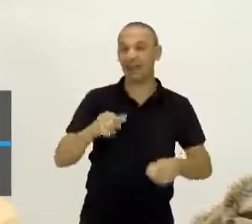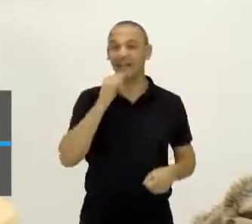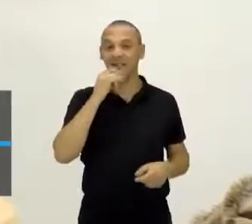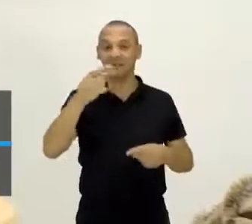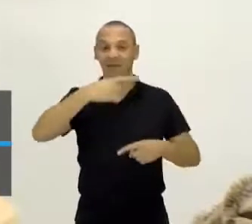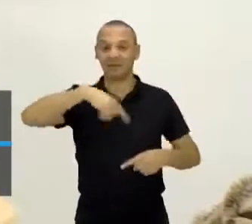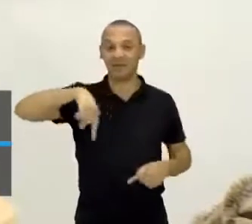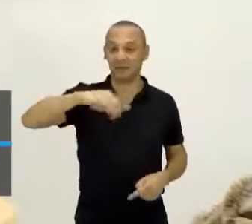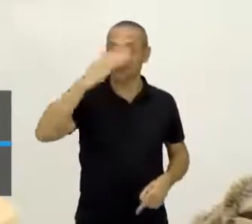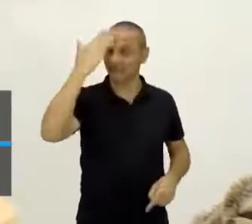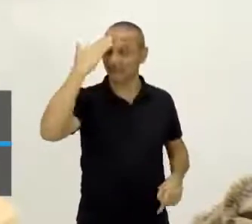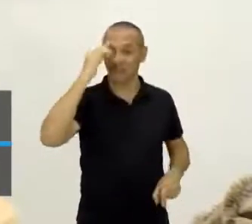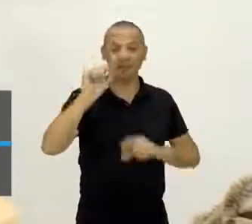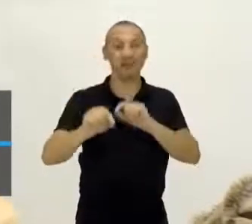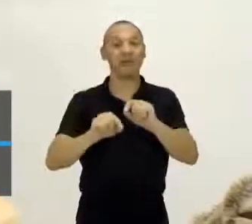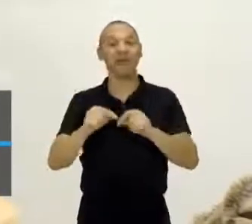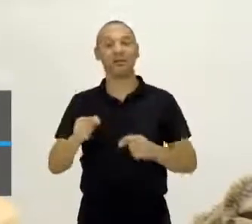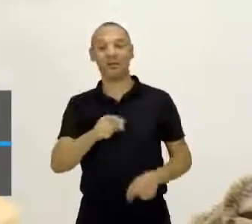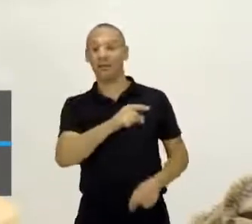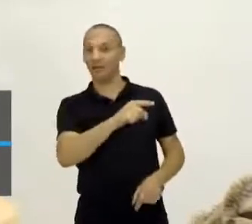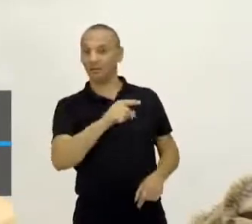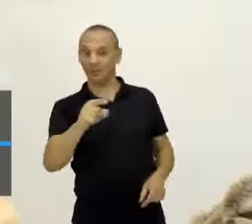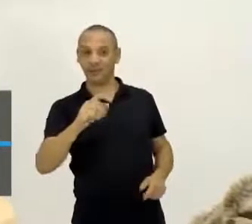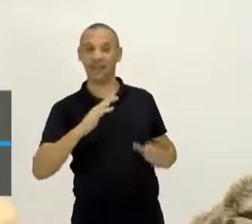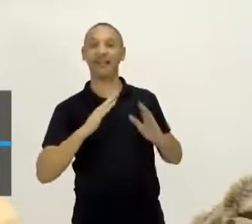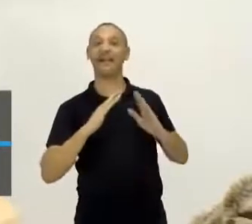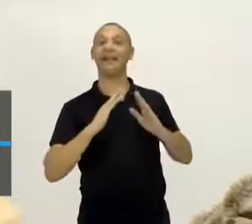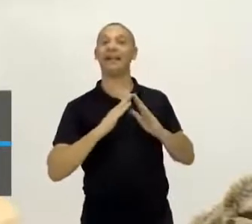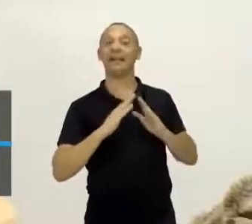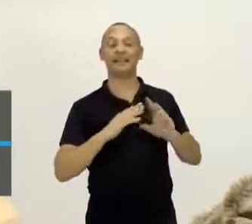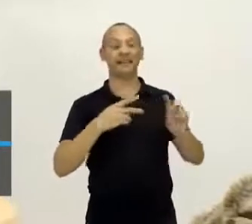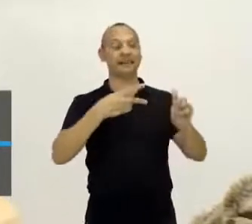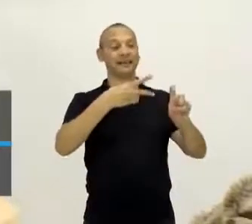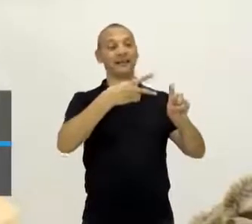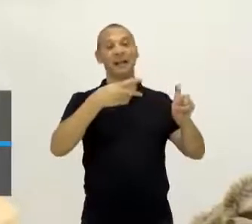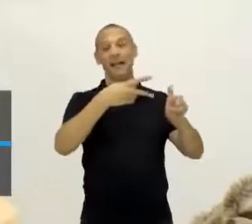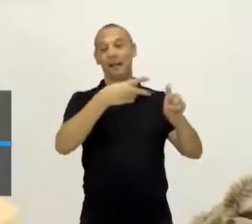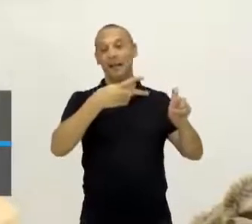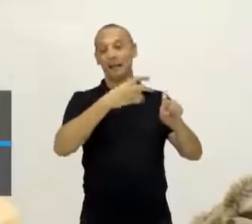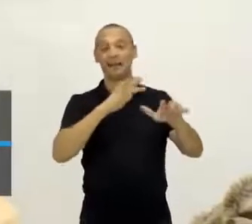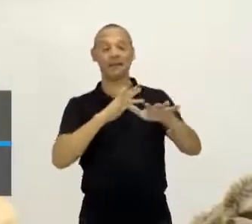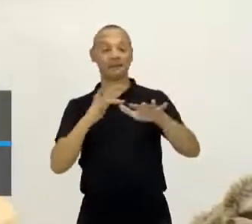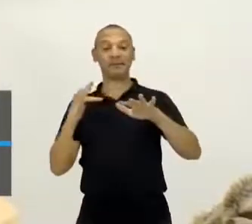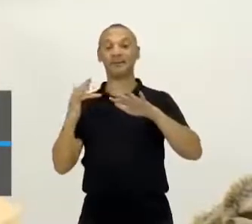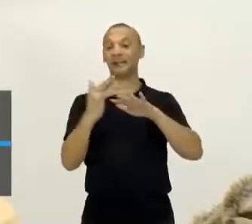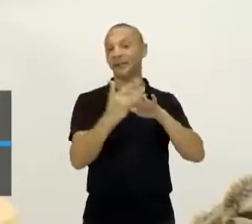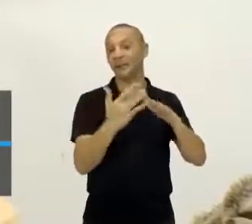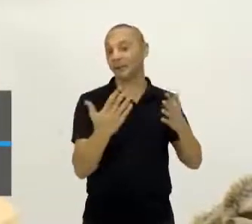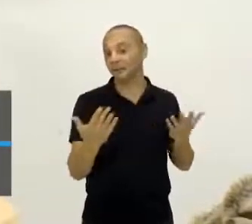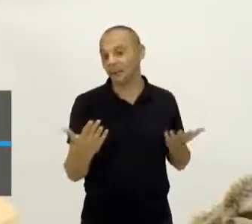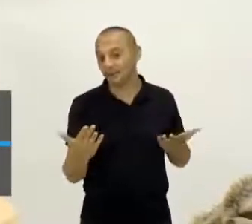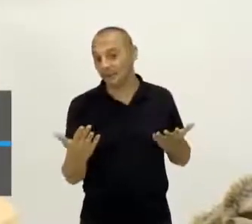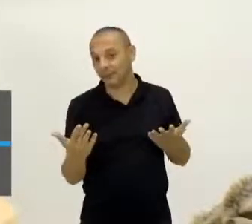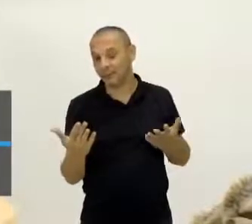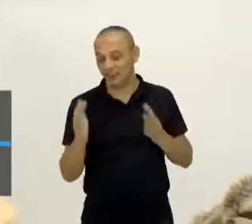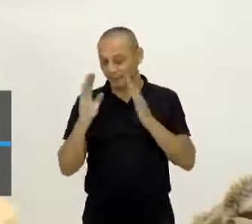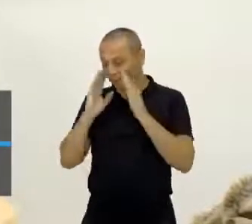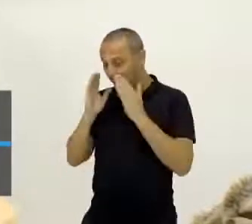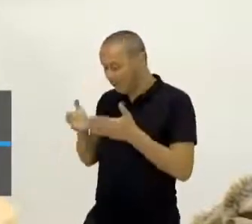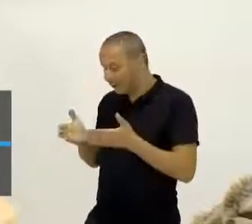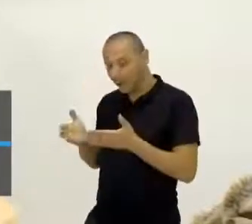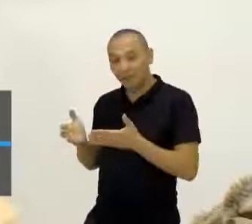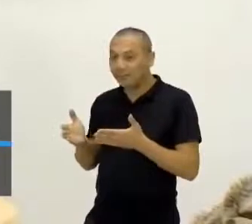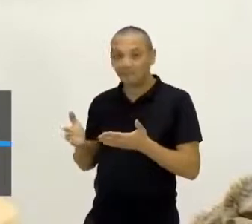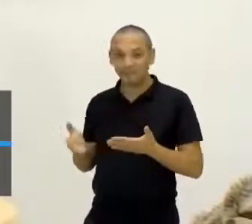gente subentende que vocês fiquem mais em aplicativos, assim, de redes sociais, né? Em vez de focar. Então,